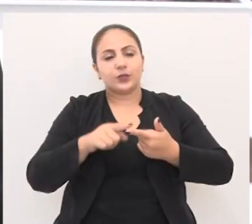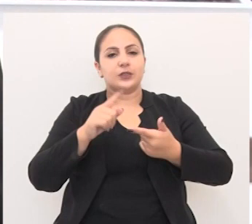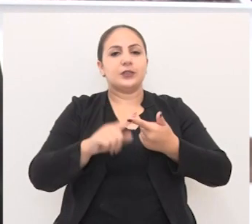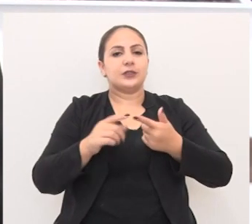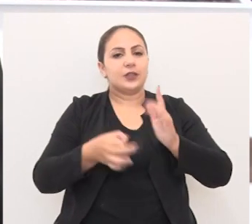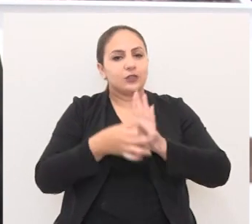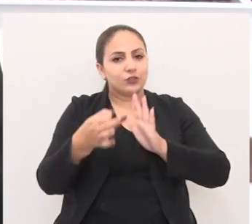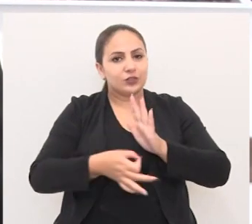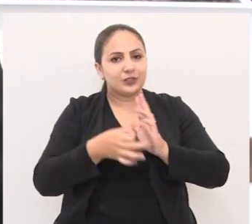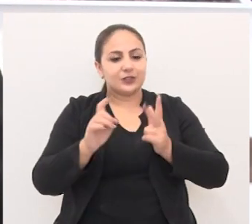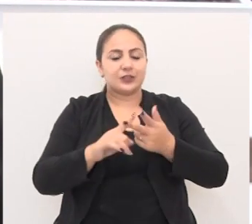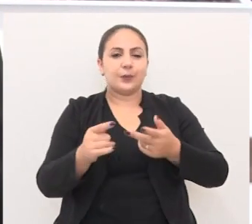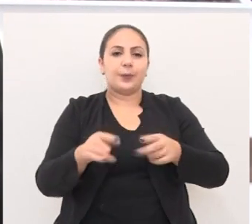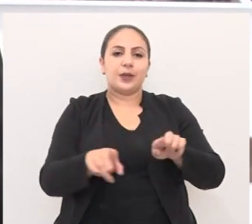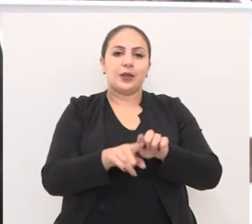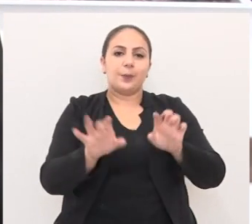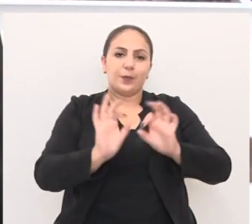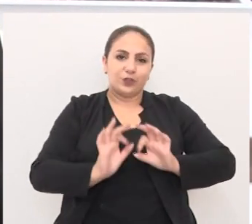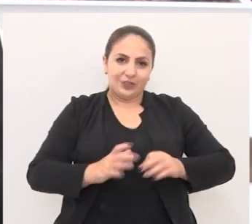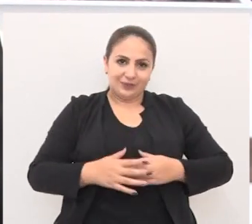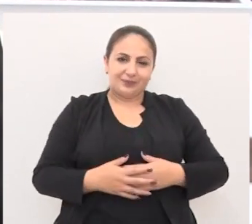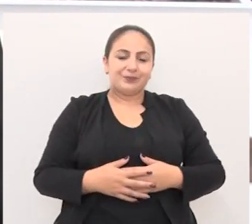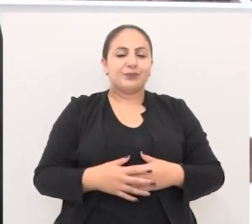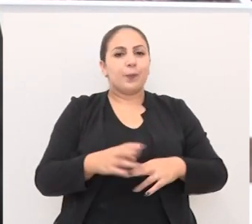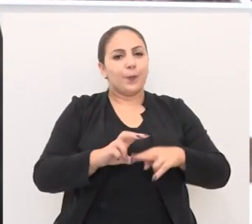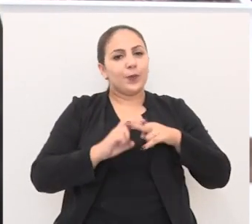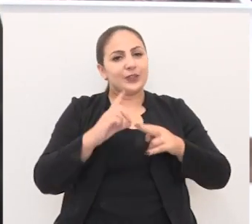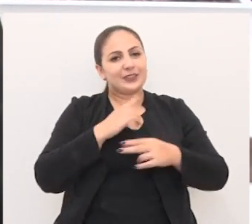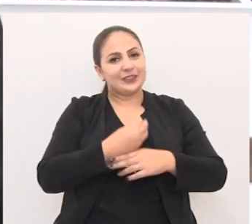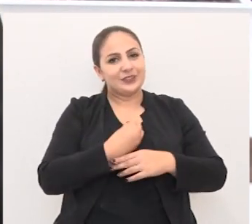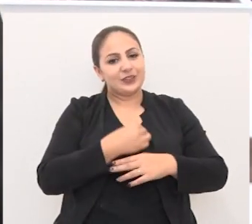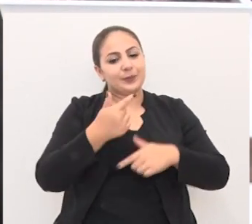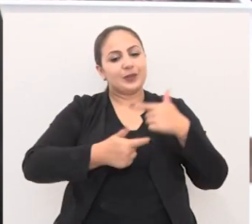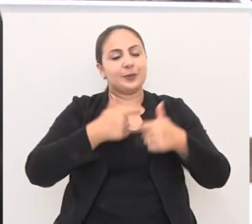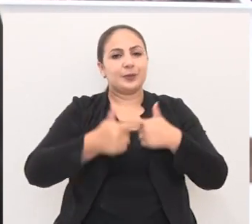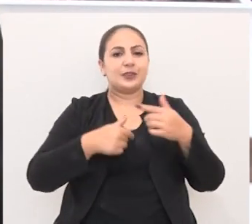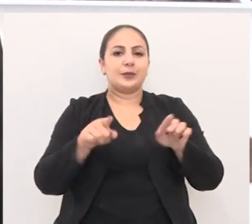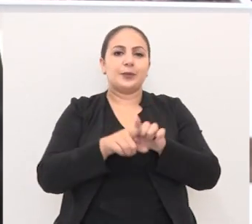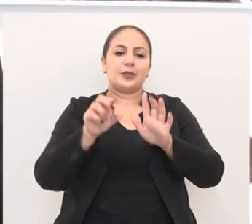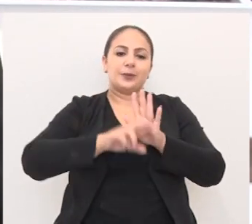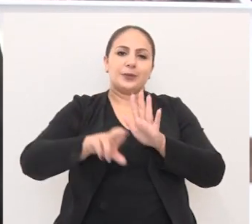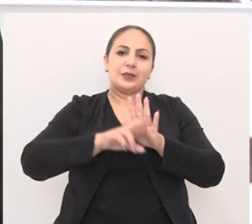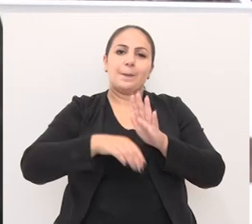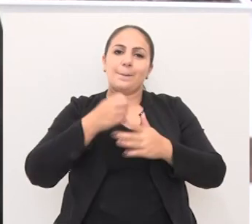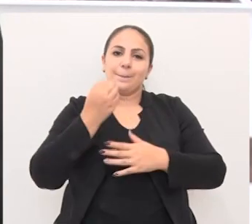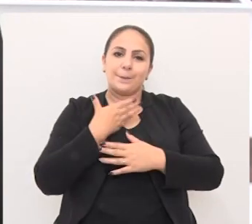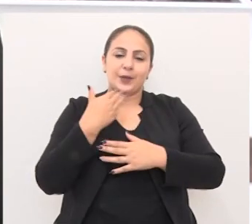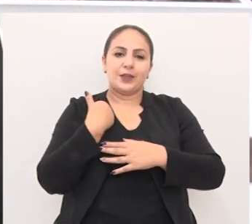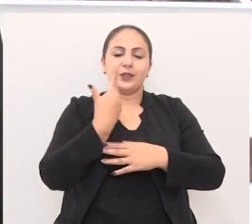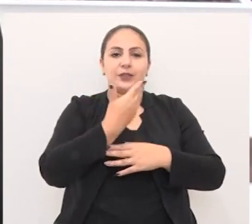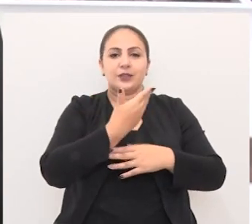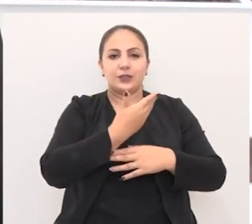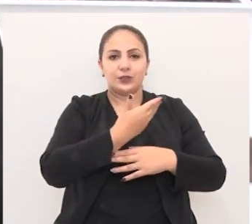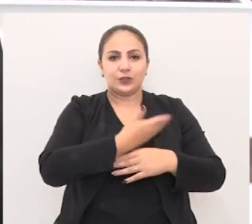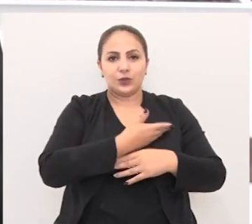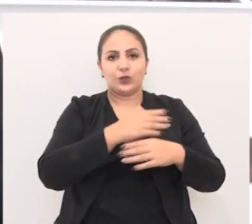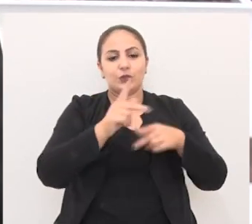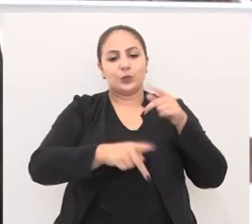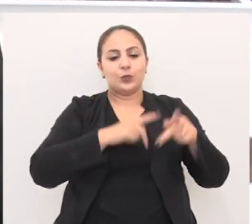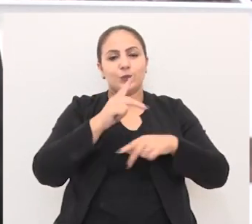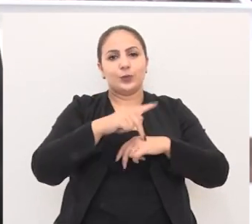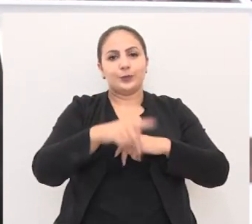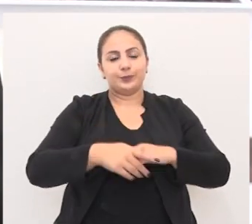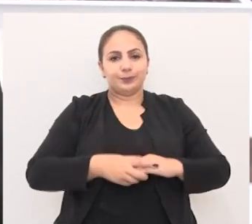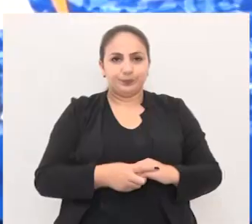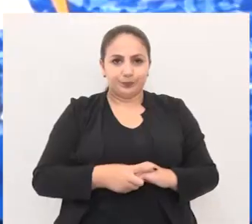providências, indicações e até mesmo os projetos. Então estamos aí para trabalhar e representar muito bem aqui o nosso